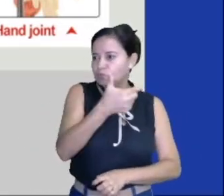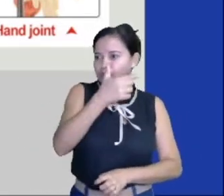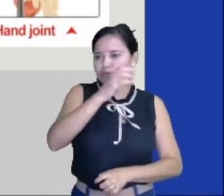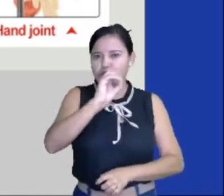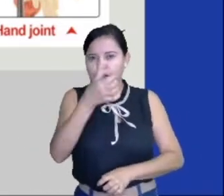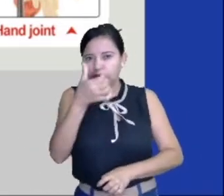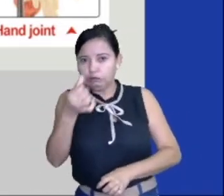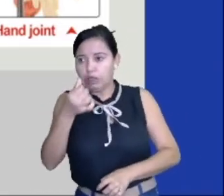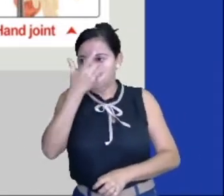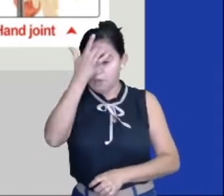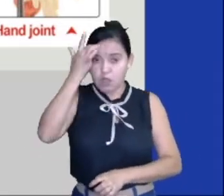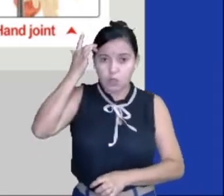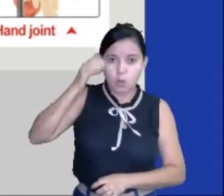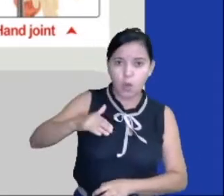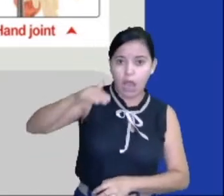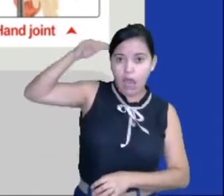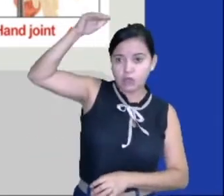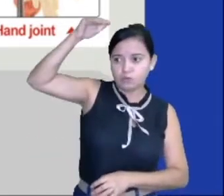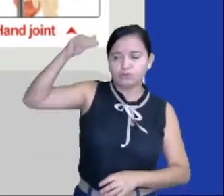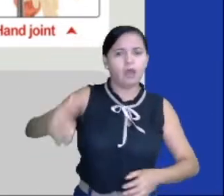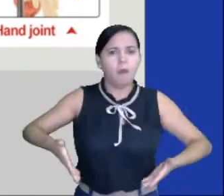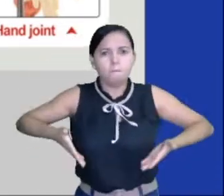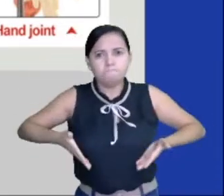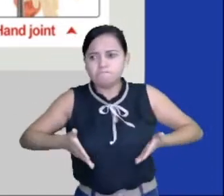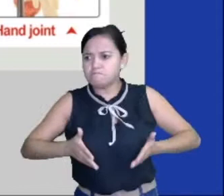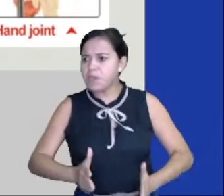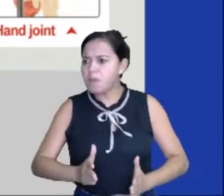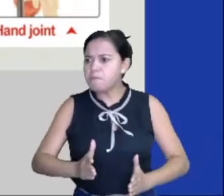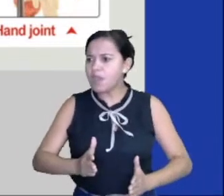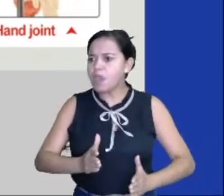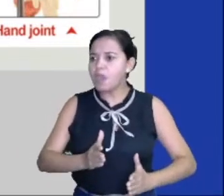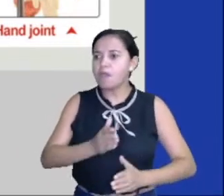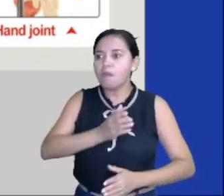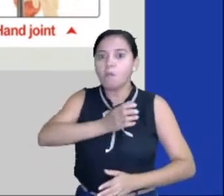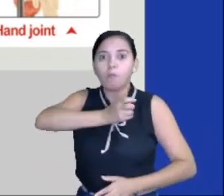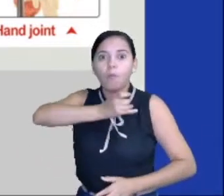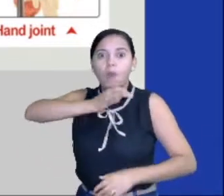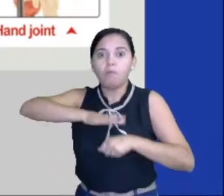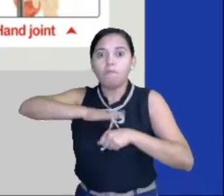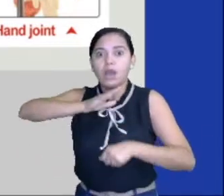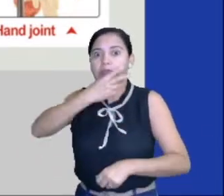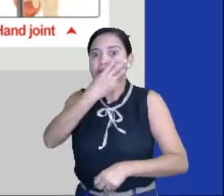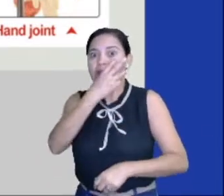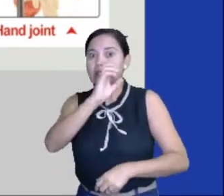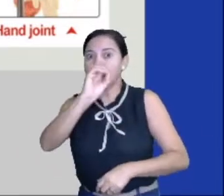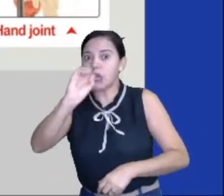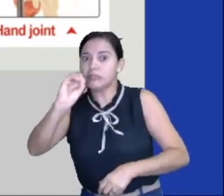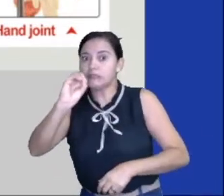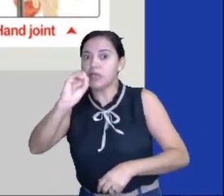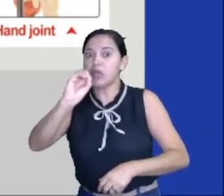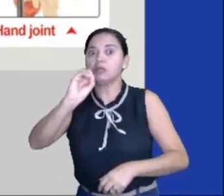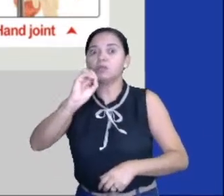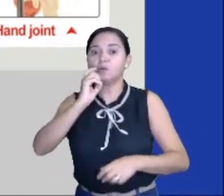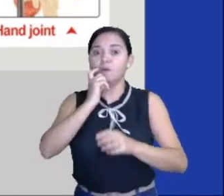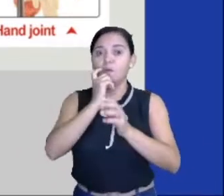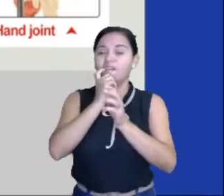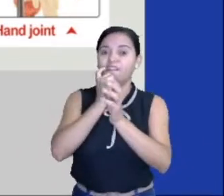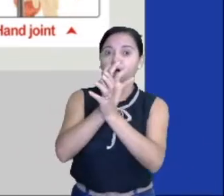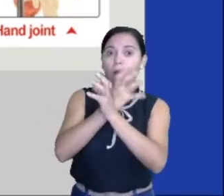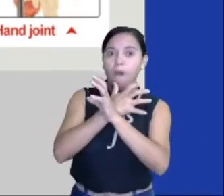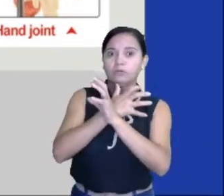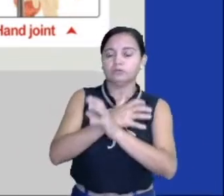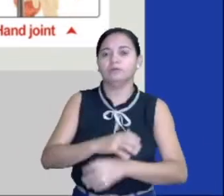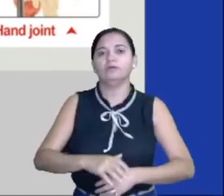de 300 ossos. Poxa, que diferença, não é? Em um adulto tenho 206 ossos, em um recém-nascido tenho 300